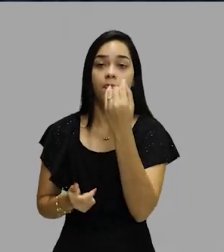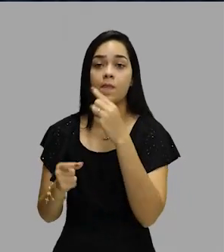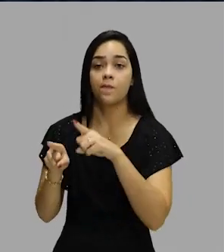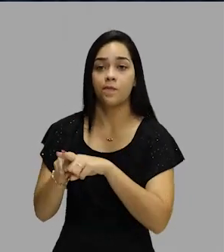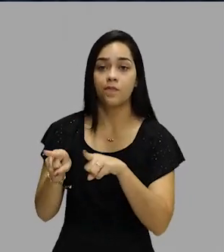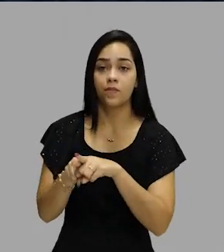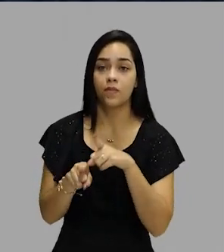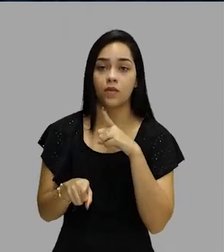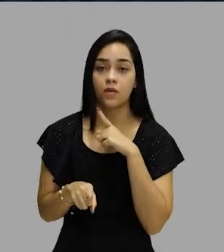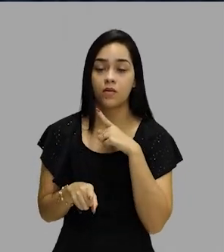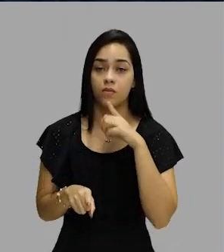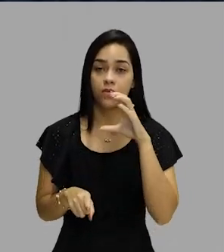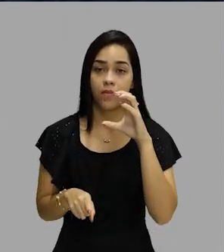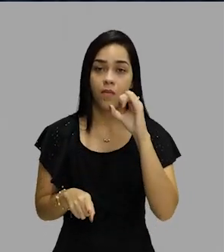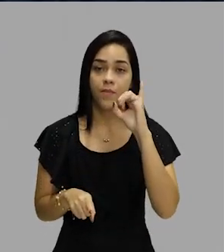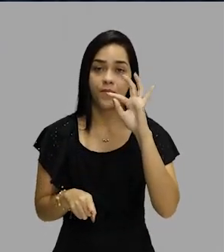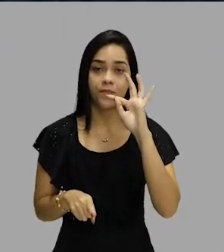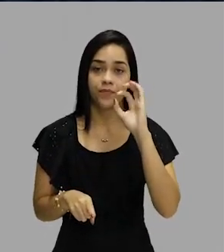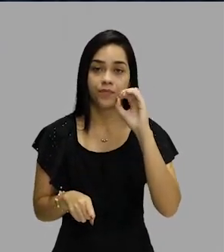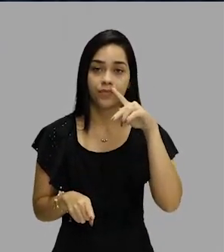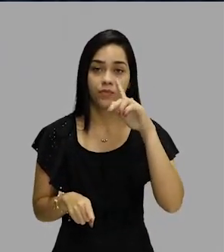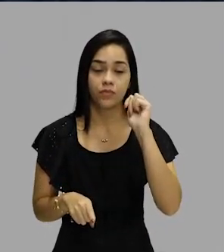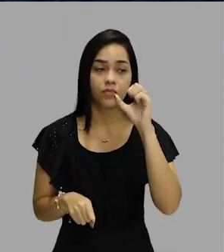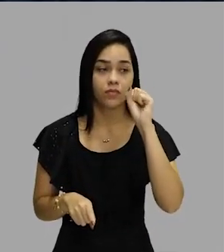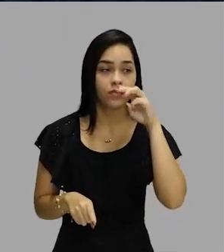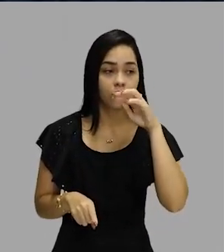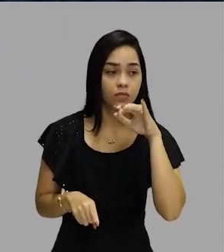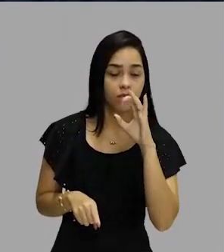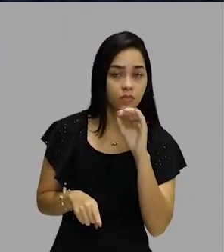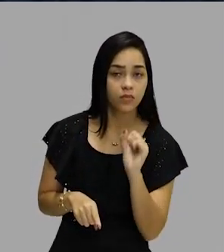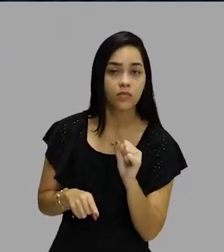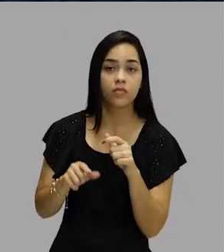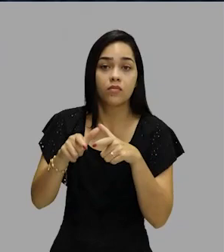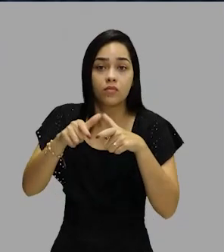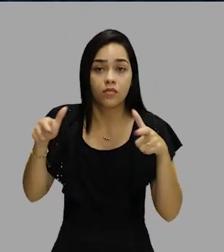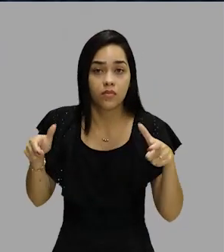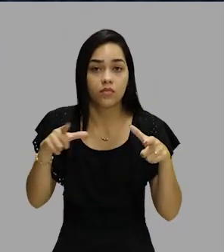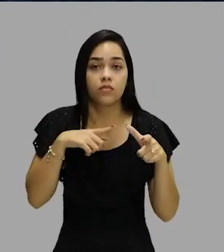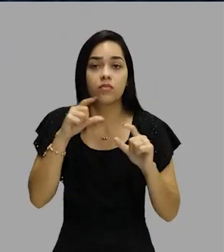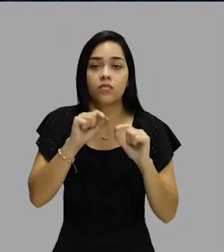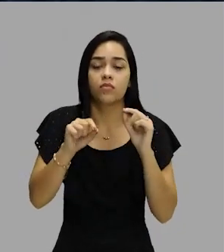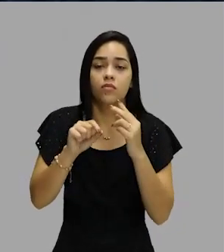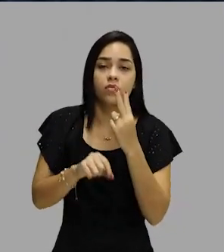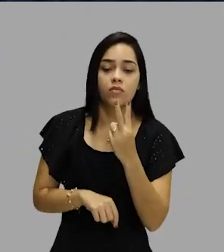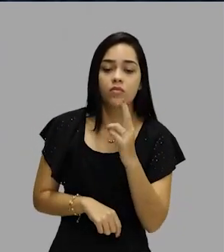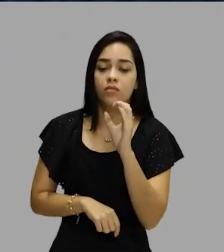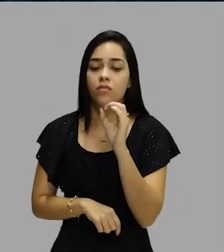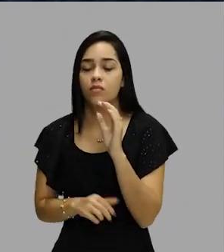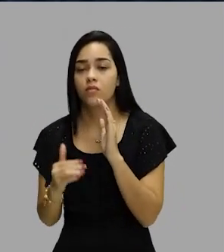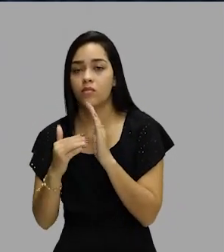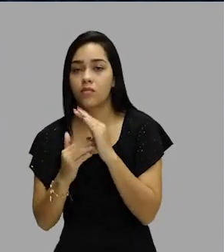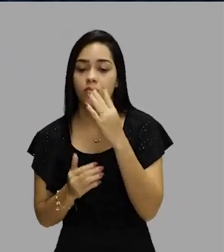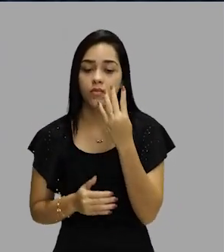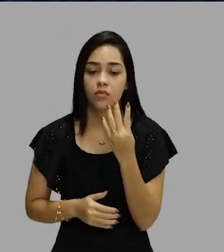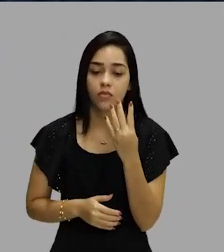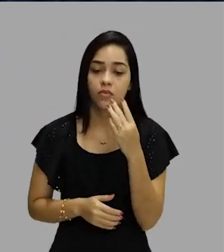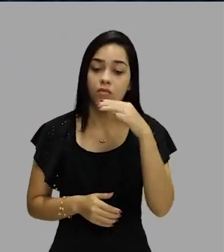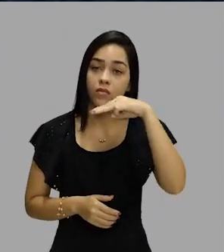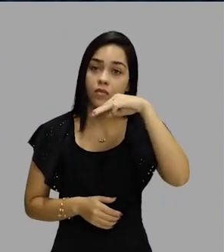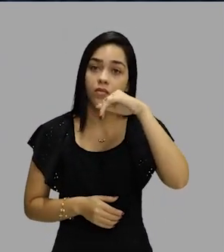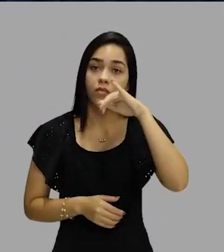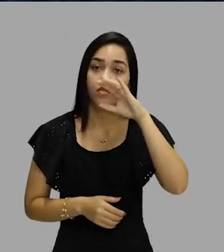fragmentos citoplasmáticos. O tamanho desses fragmentos ele gira em torno de 2 a 4